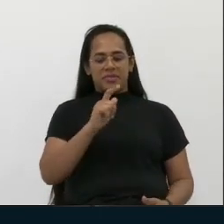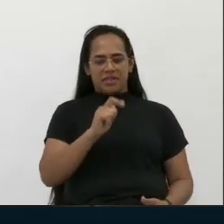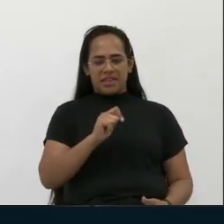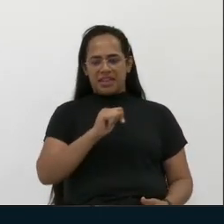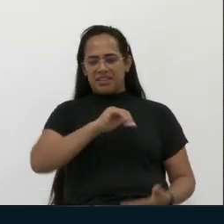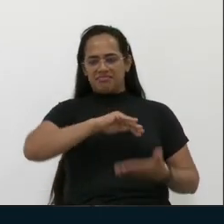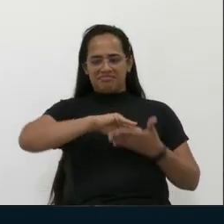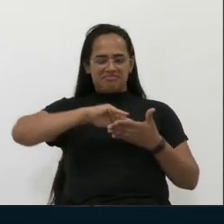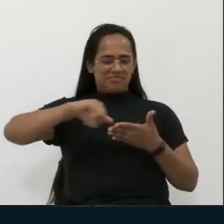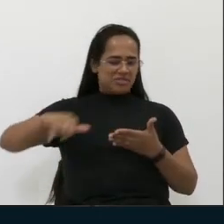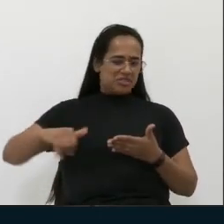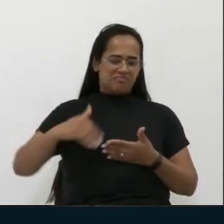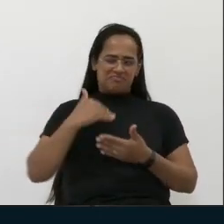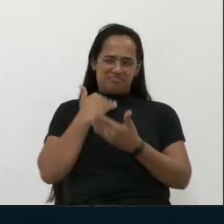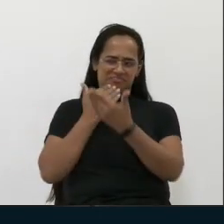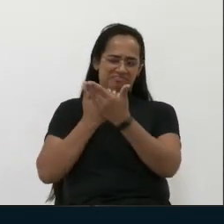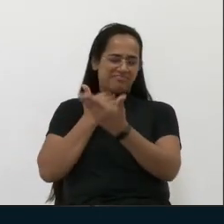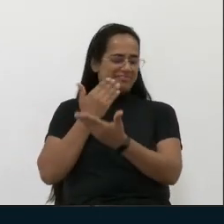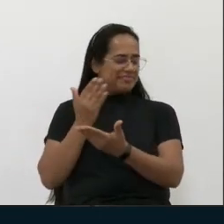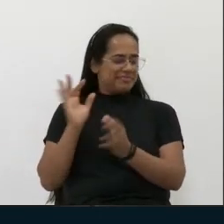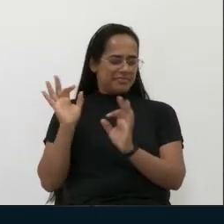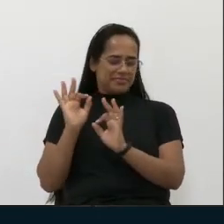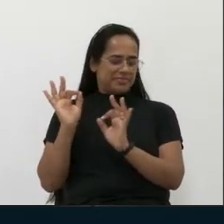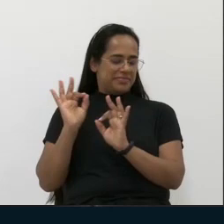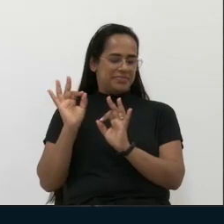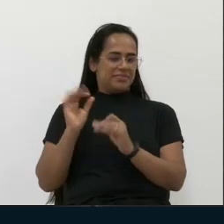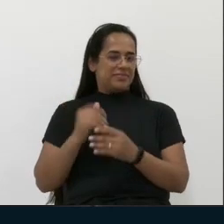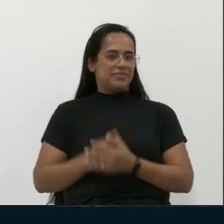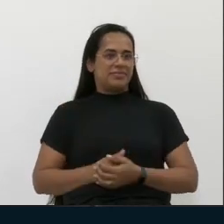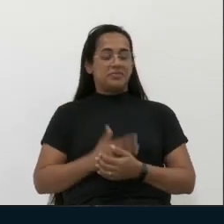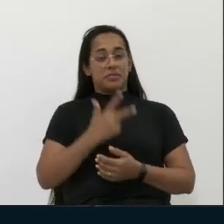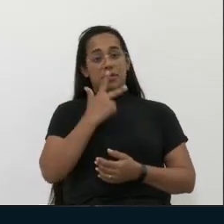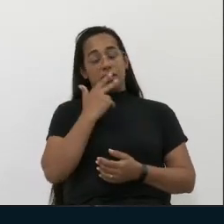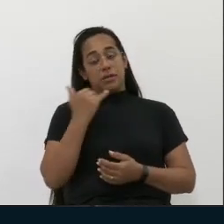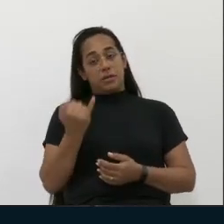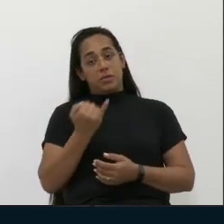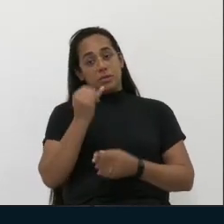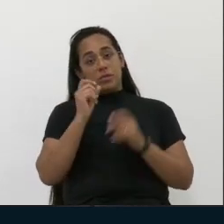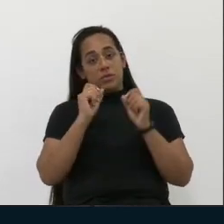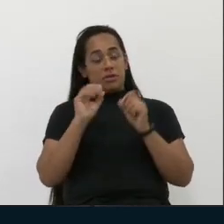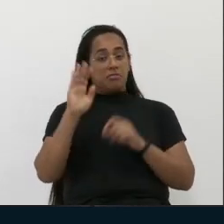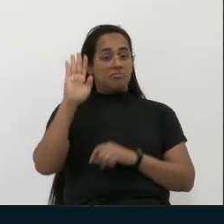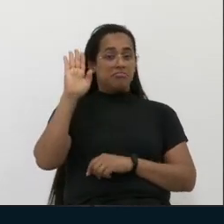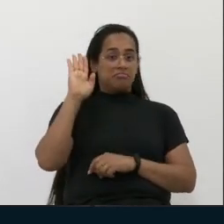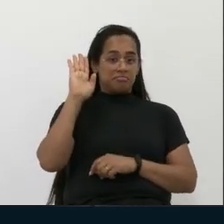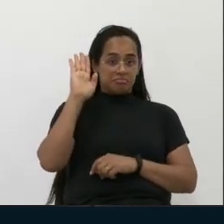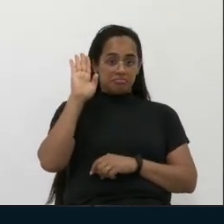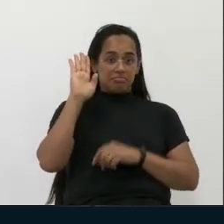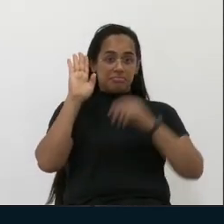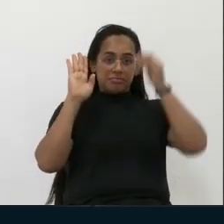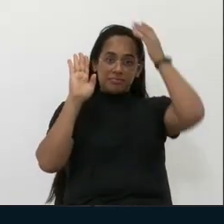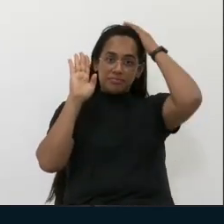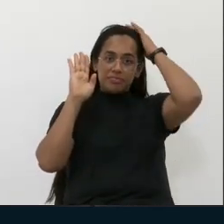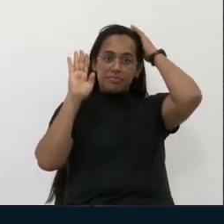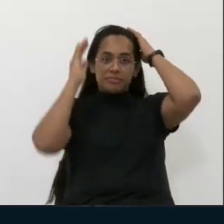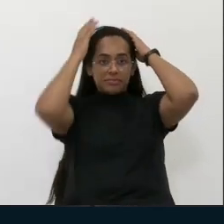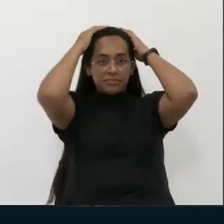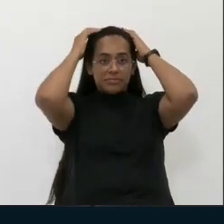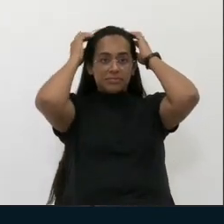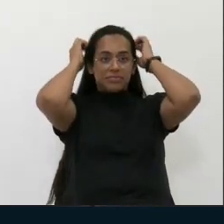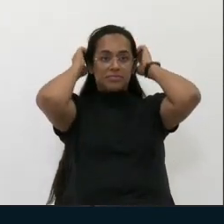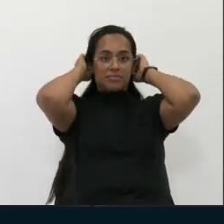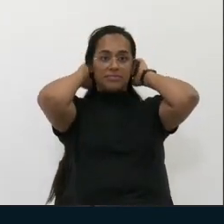não tem mais chance. Tá, mas pode ser, que eu acho que é importante ser candidato. Fala para ele ser candidato mesmo, porque é bom ser